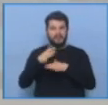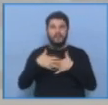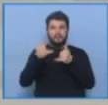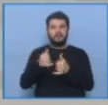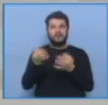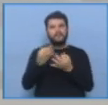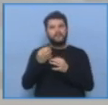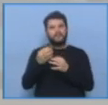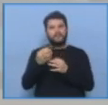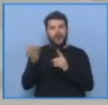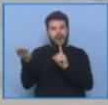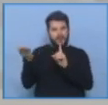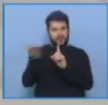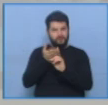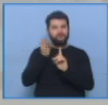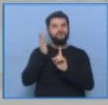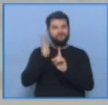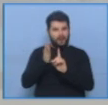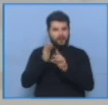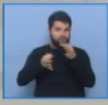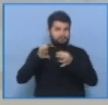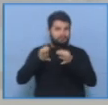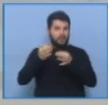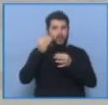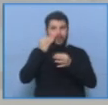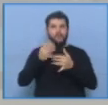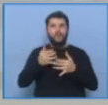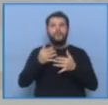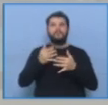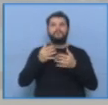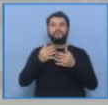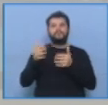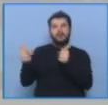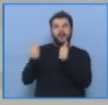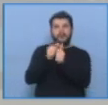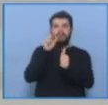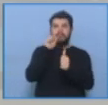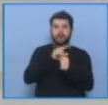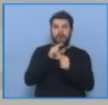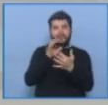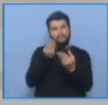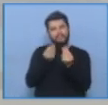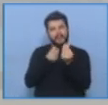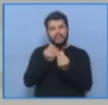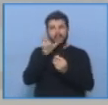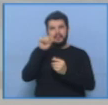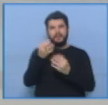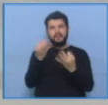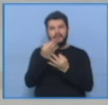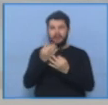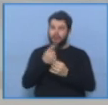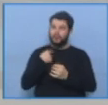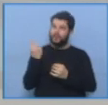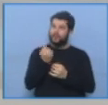cumprido as suas penas, terem sido penalizadas, como é que elas podem ser acompanhadas de forma a também